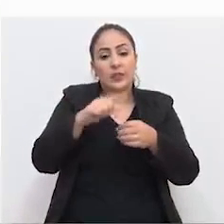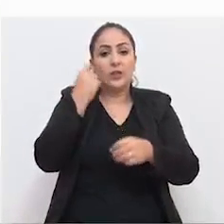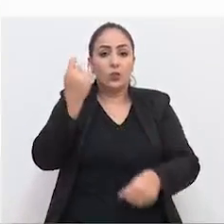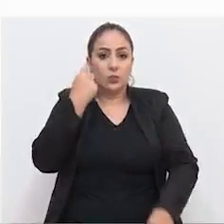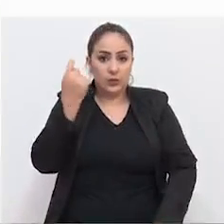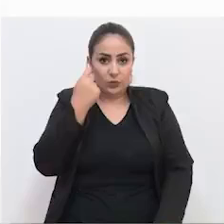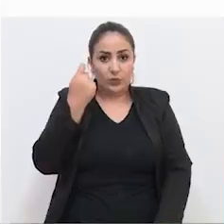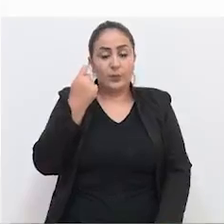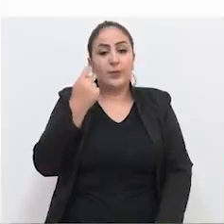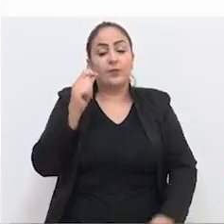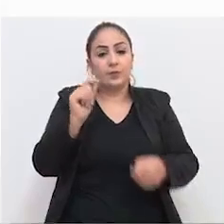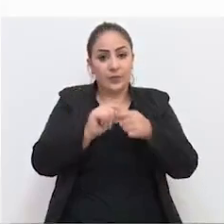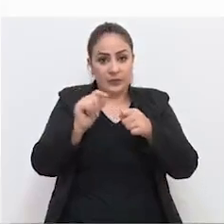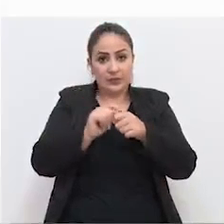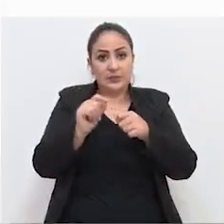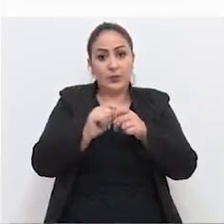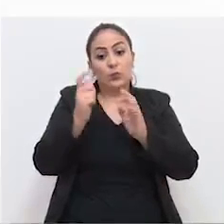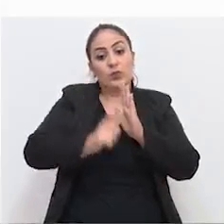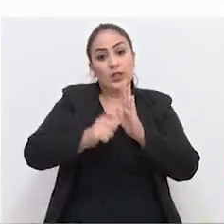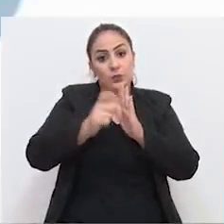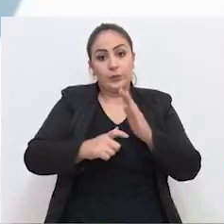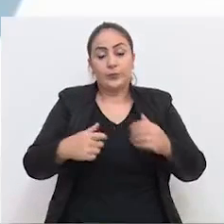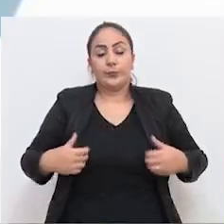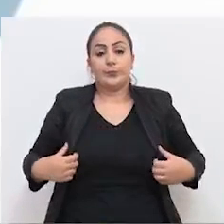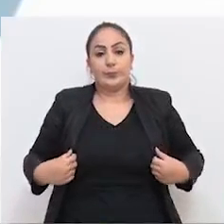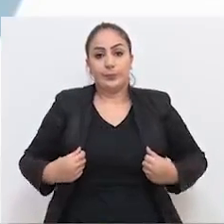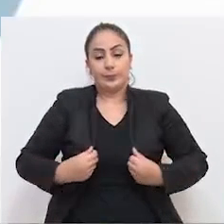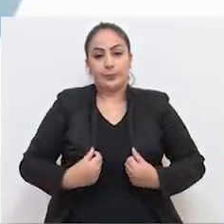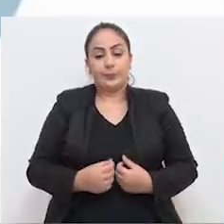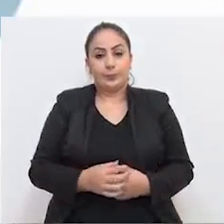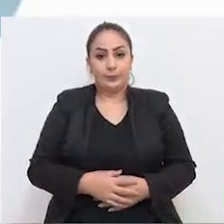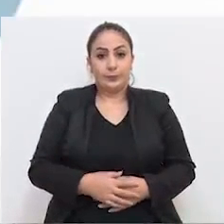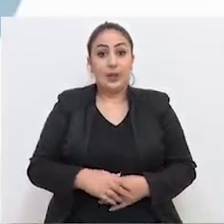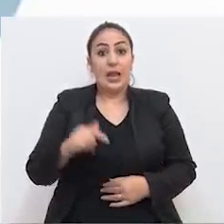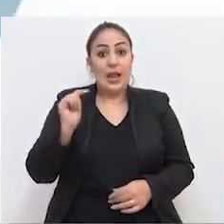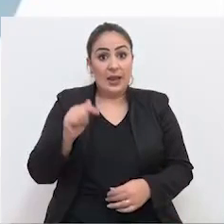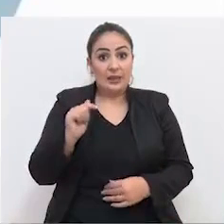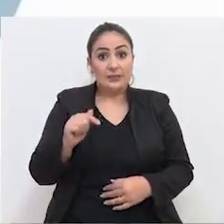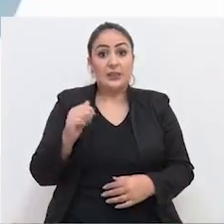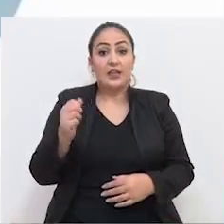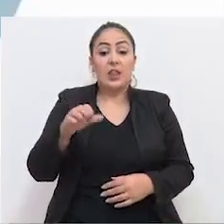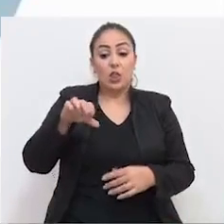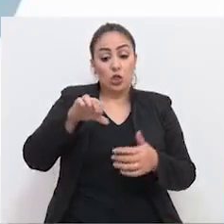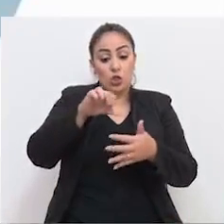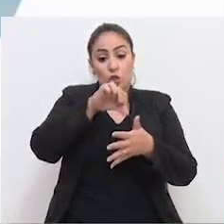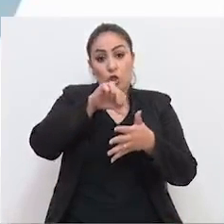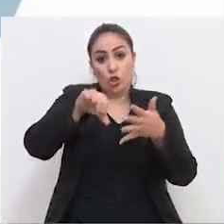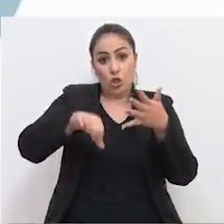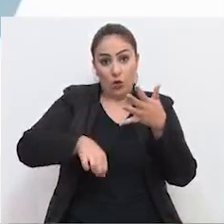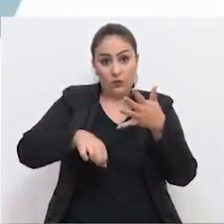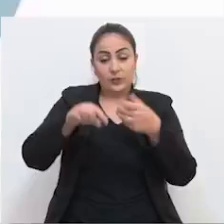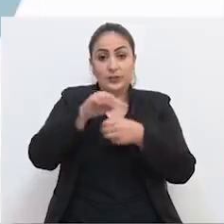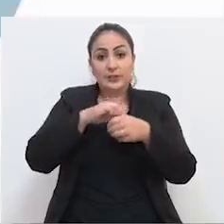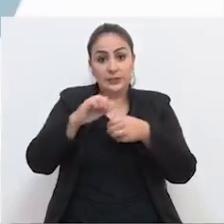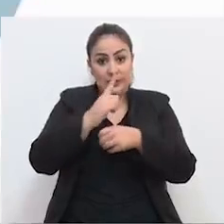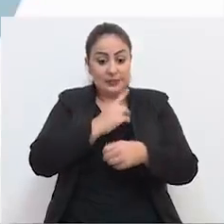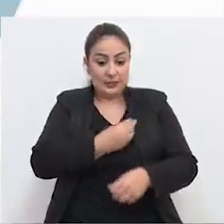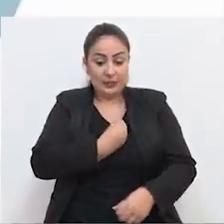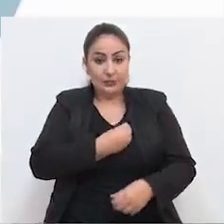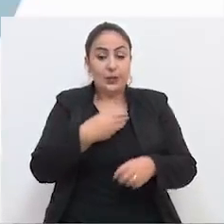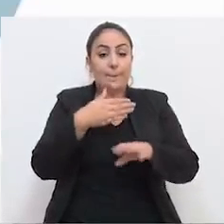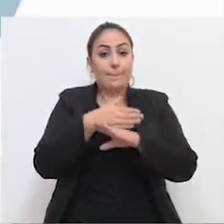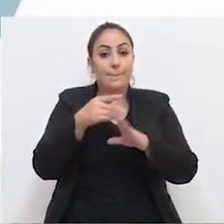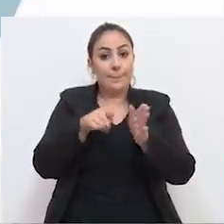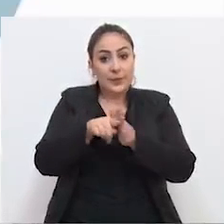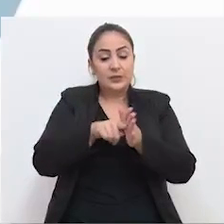do Rio Grande do Sul para fazer a coleta de dados. Essas, então, são as 9 cidades incluídas na